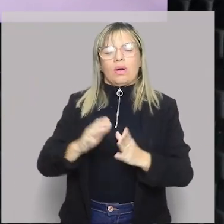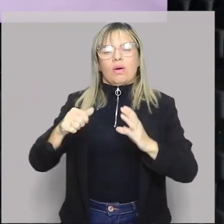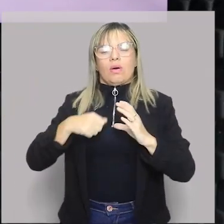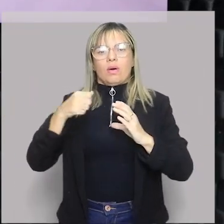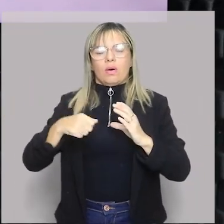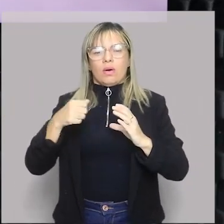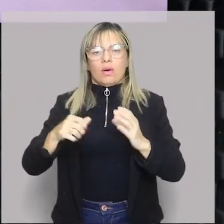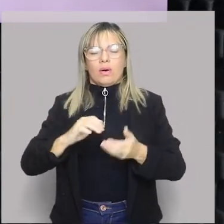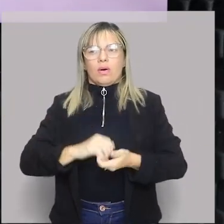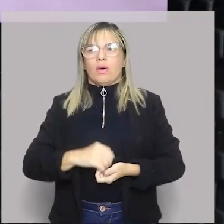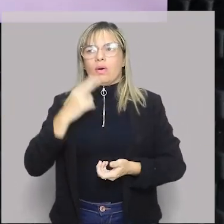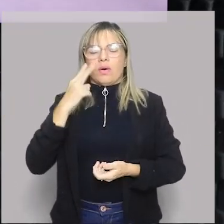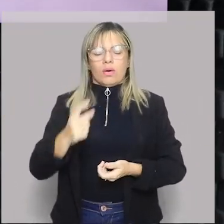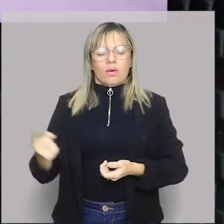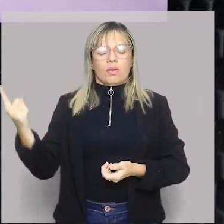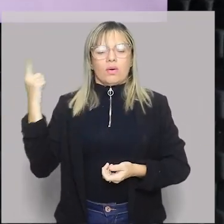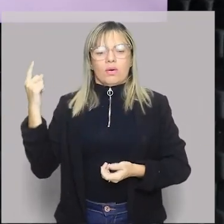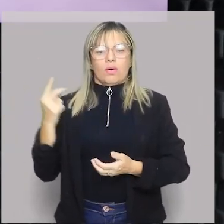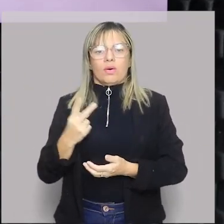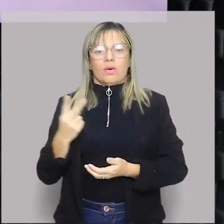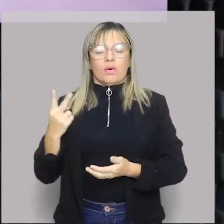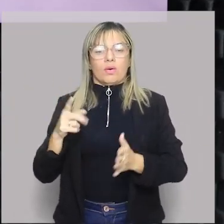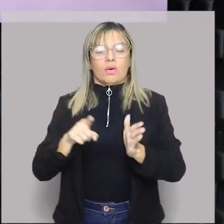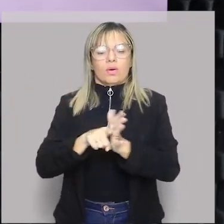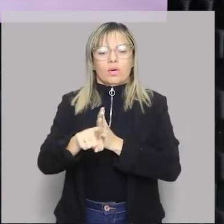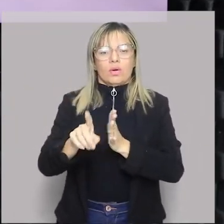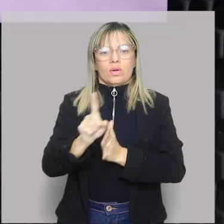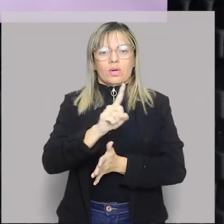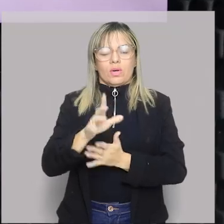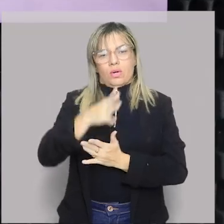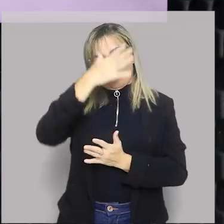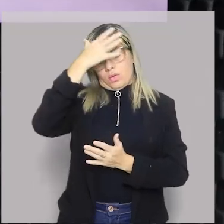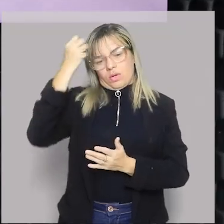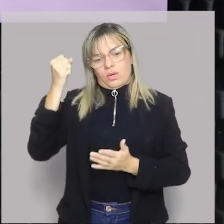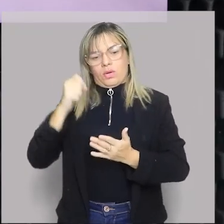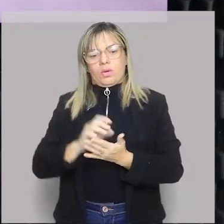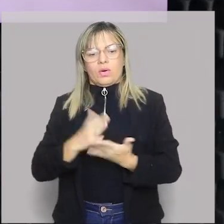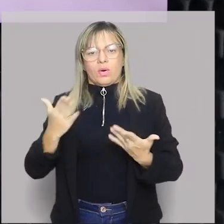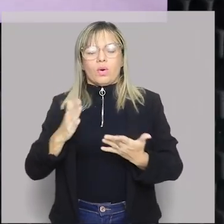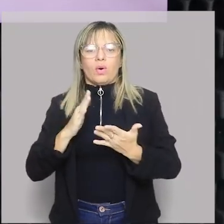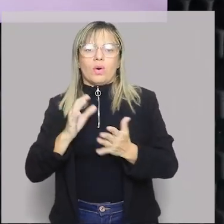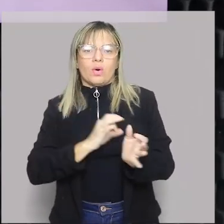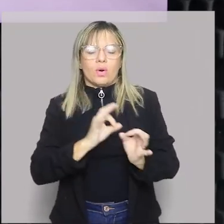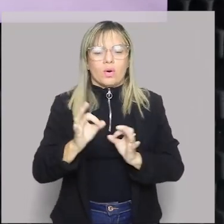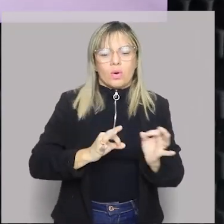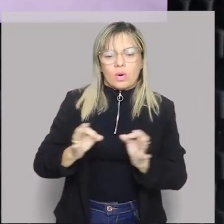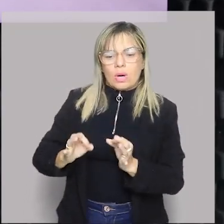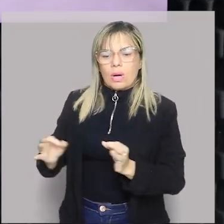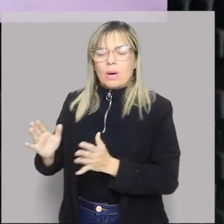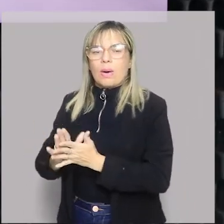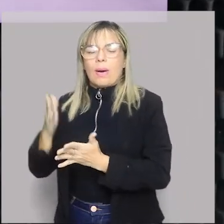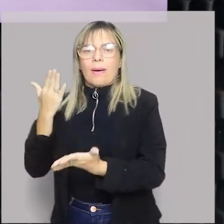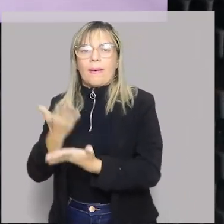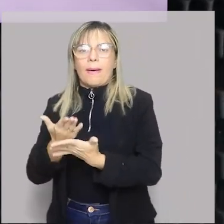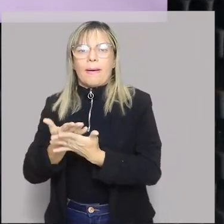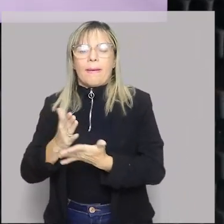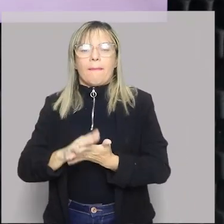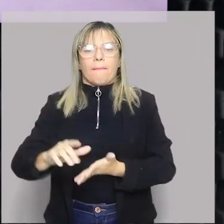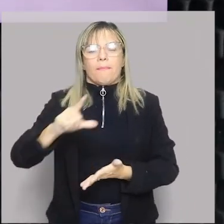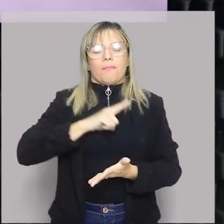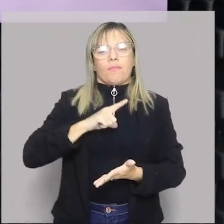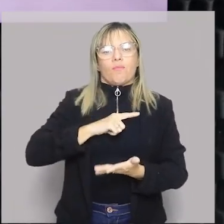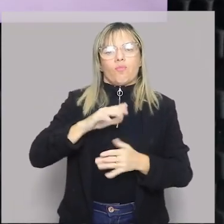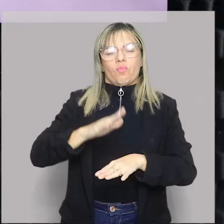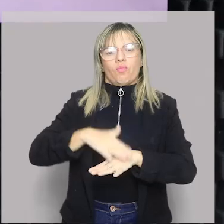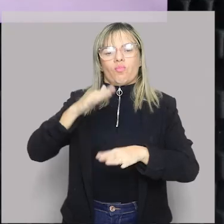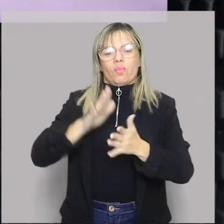né? Finalizando com essas duas questões. Não esqueçam de acessar o plano de estudos, porque o plano de estudo você tem mais